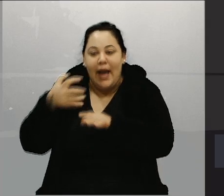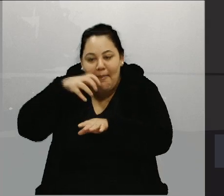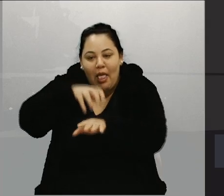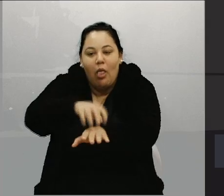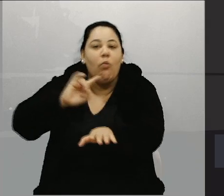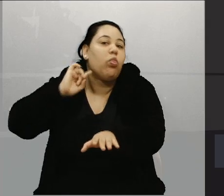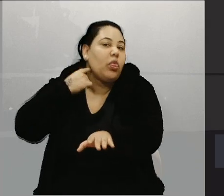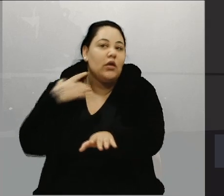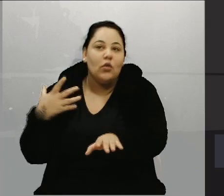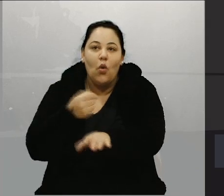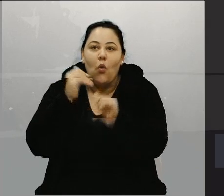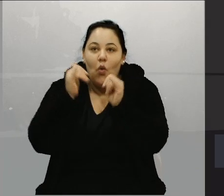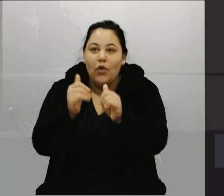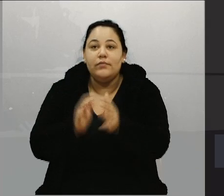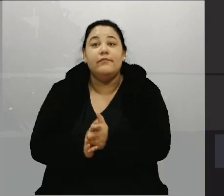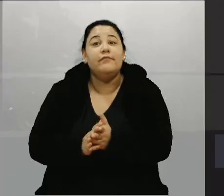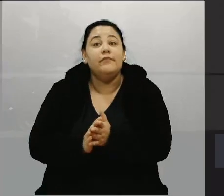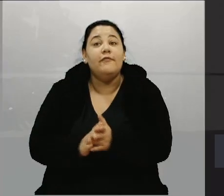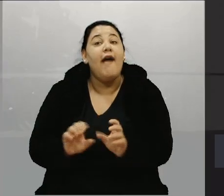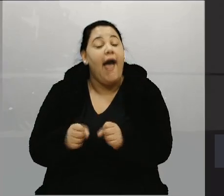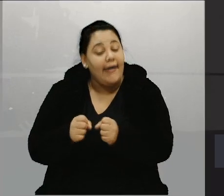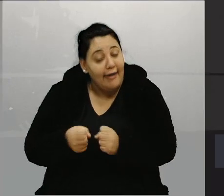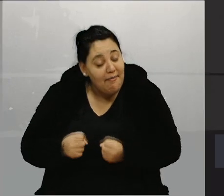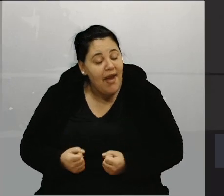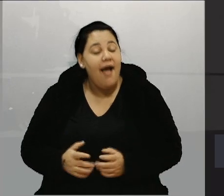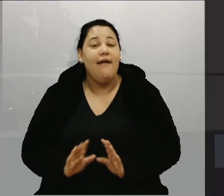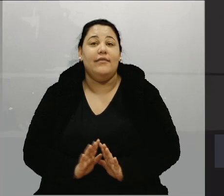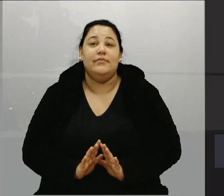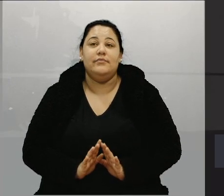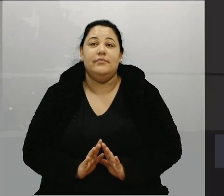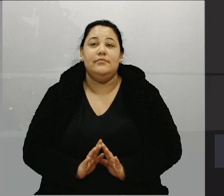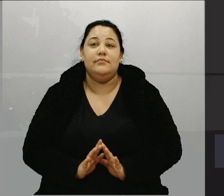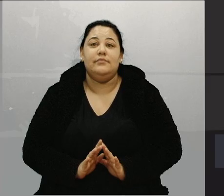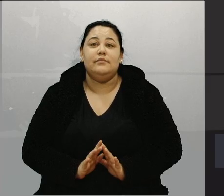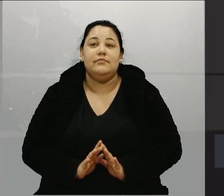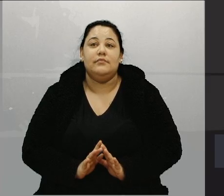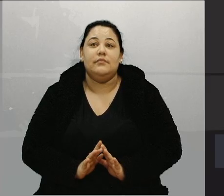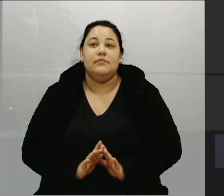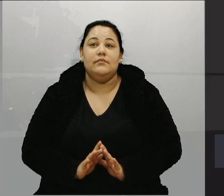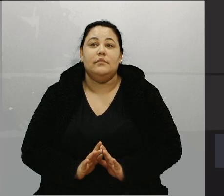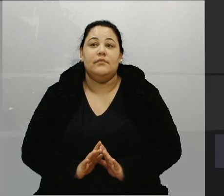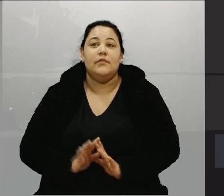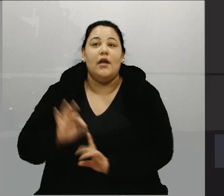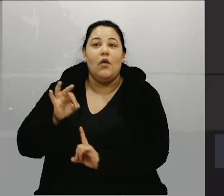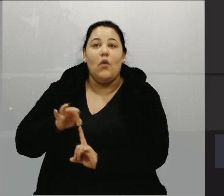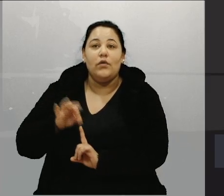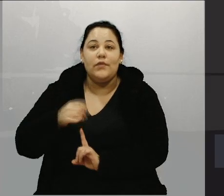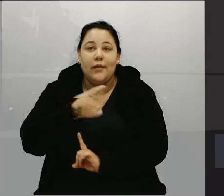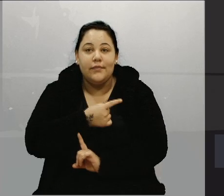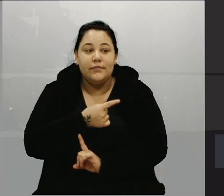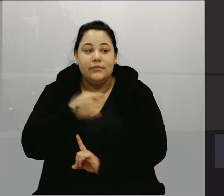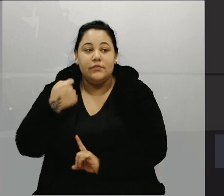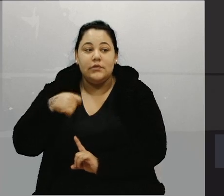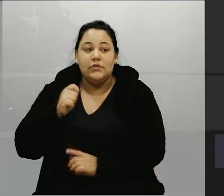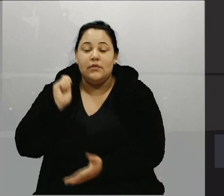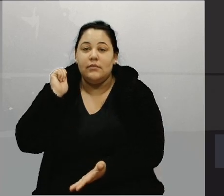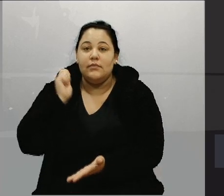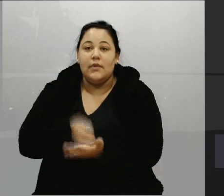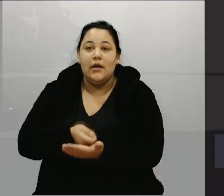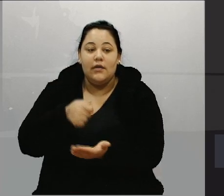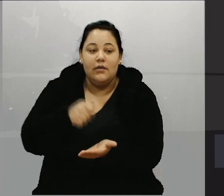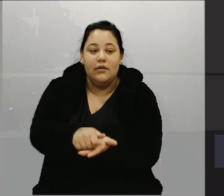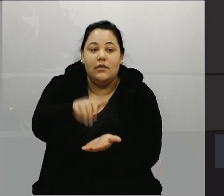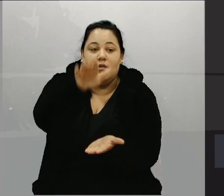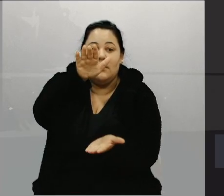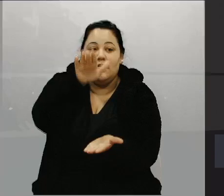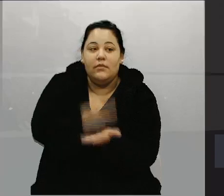Vai cair. Passa aquela outra que é onde as pessoas... Aí, para pegar a parada de ônibus, eu vou te dizer, tem que pagar uma indenização, porque ali corre risco